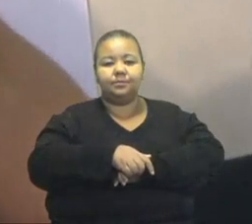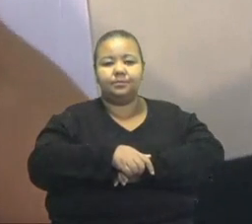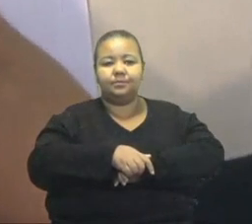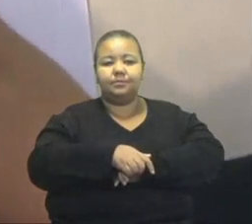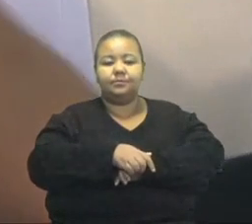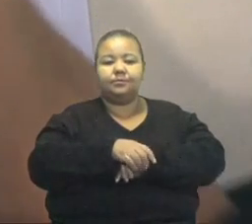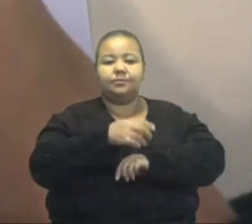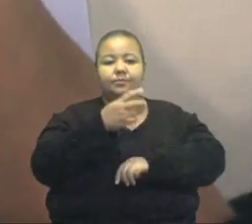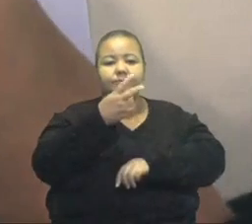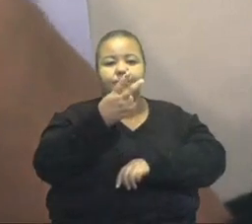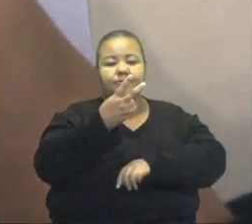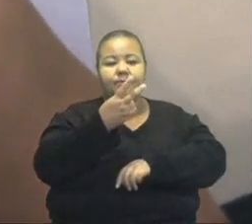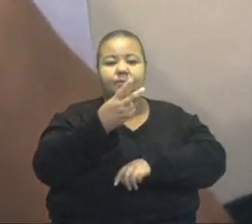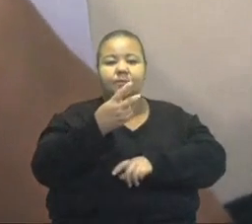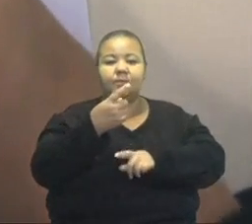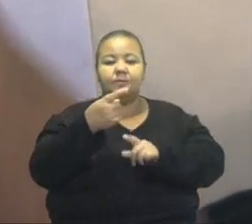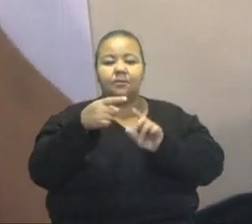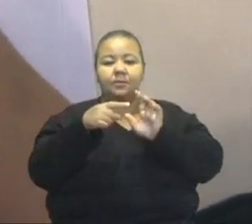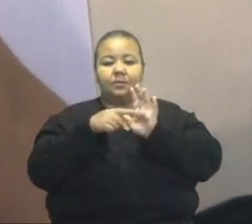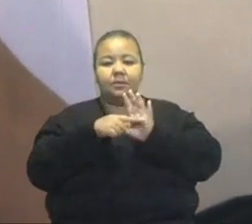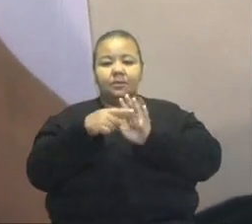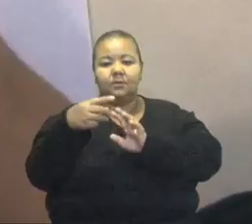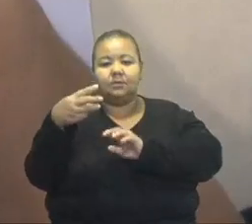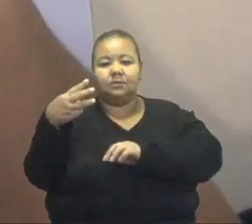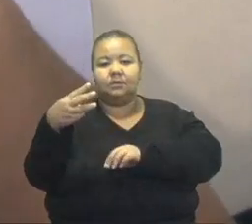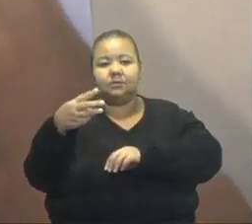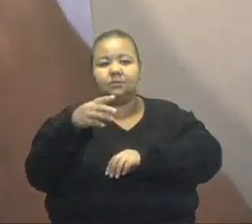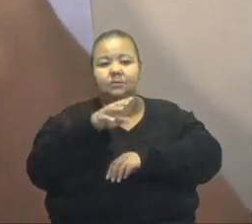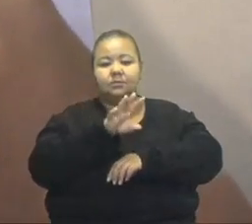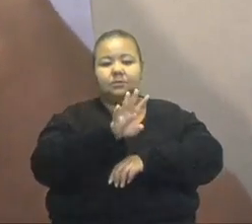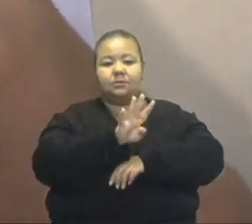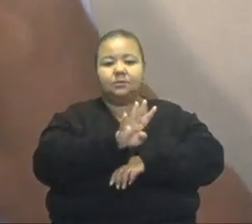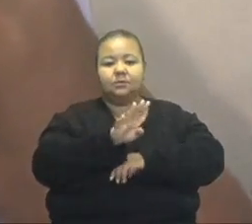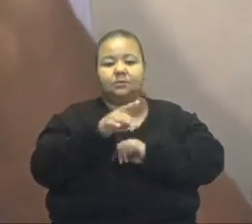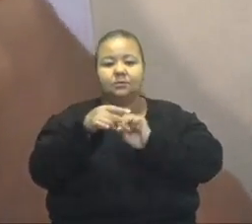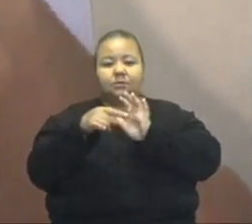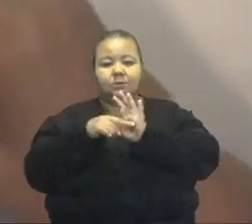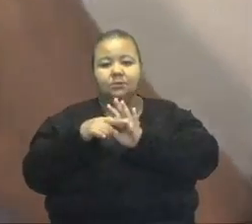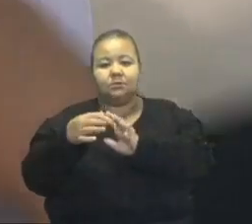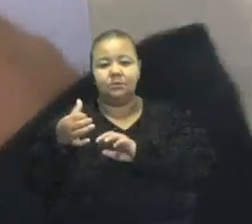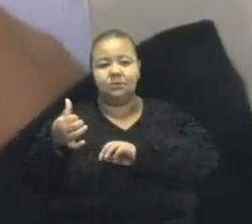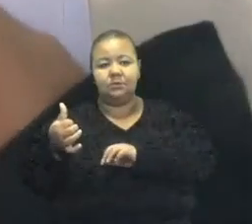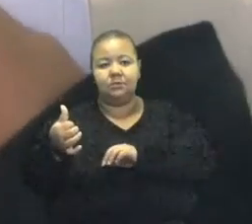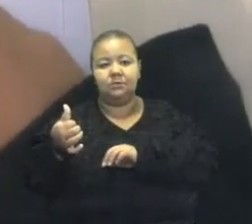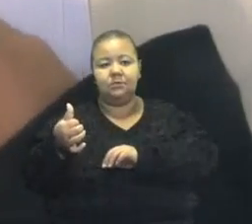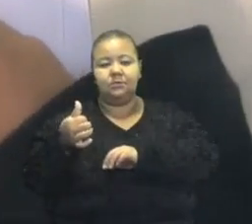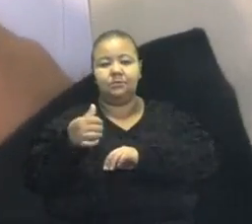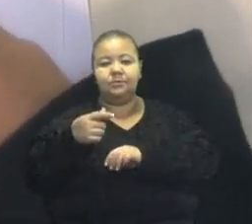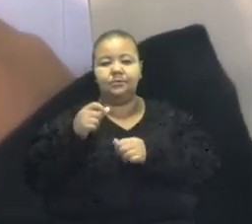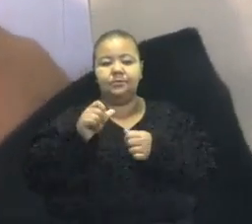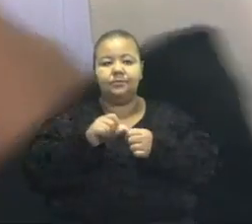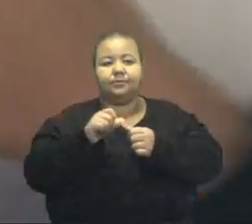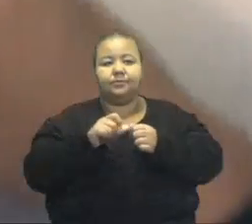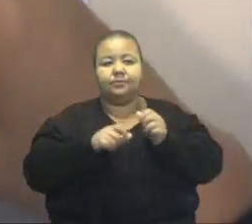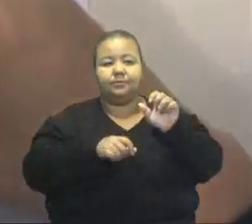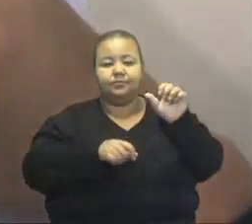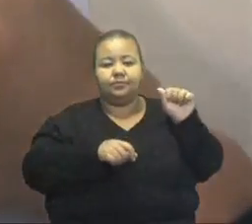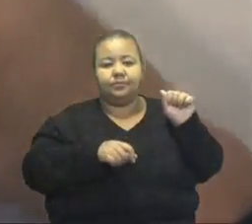Então, vai ser 2, menos 3, 4 e menos 6. Então, aqui nós temos a matriz